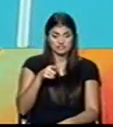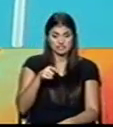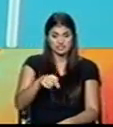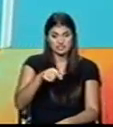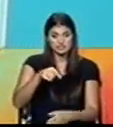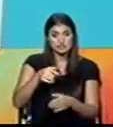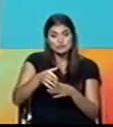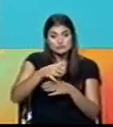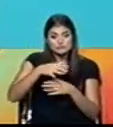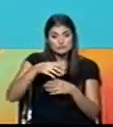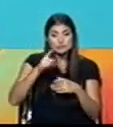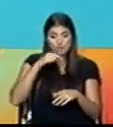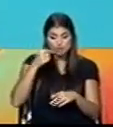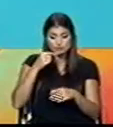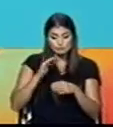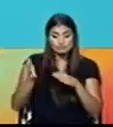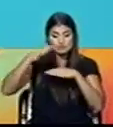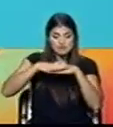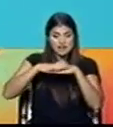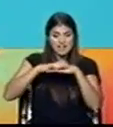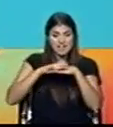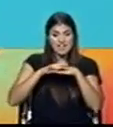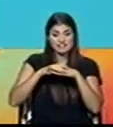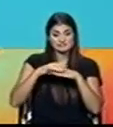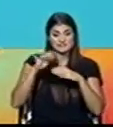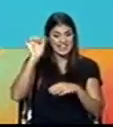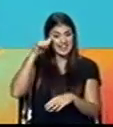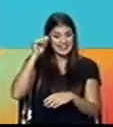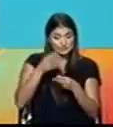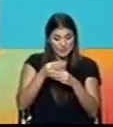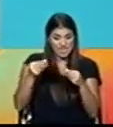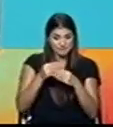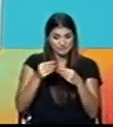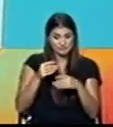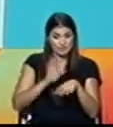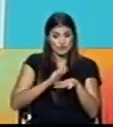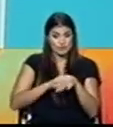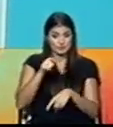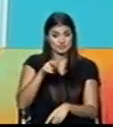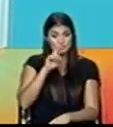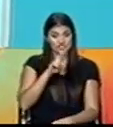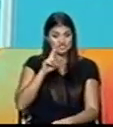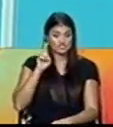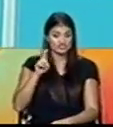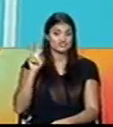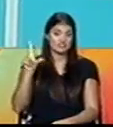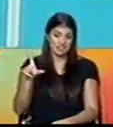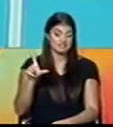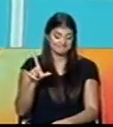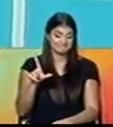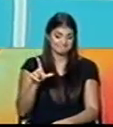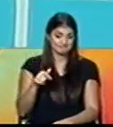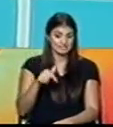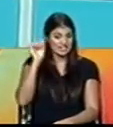um... Mas fica bom, creme. Fica bom. É que bom. Eles ficam leves, são sim, sim, sim, sim. Não, isso é que eles magras. Ficam xixi. Sim, mas fica bom, o